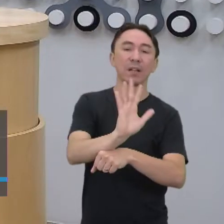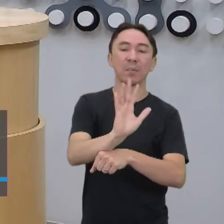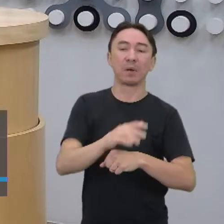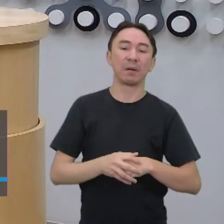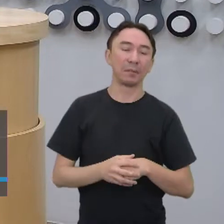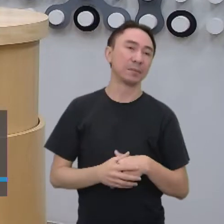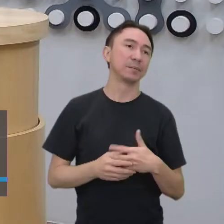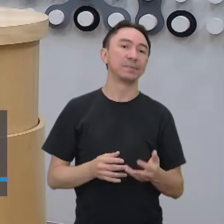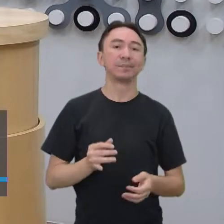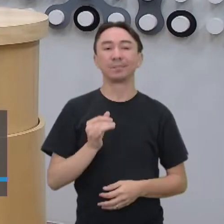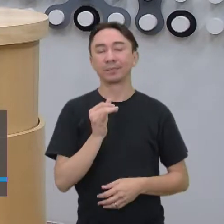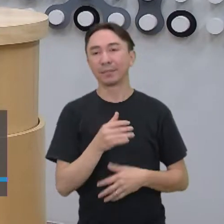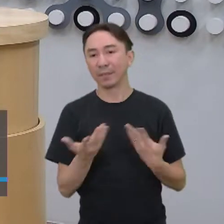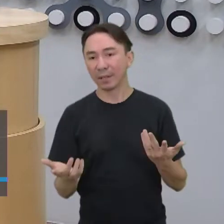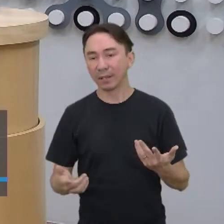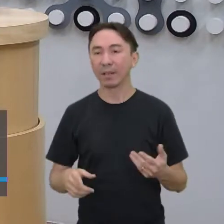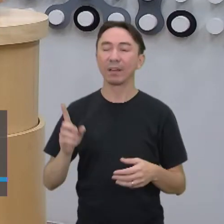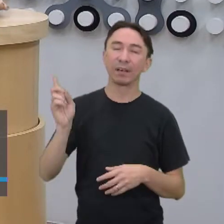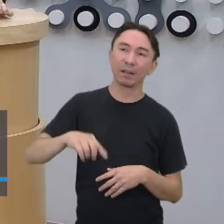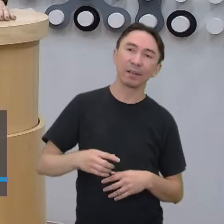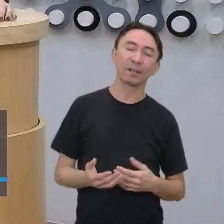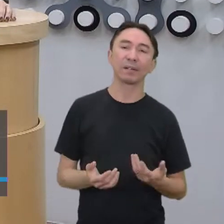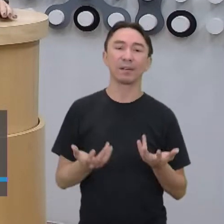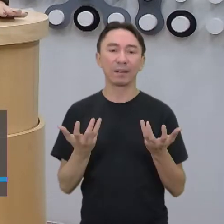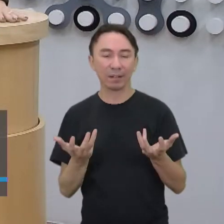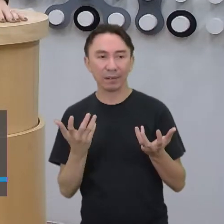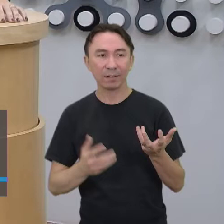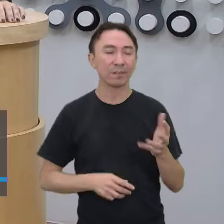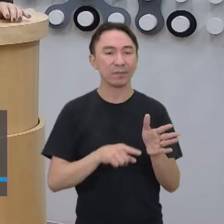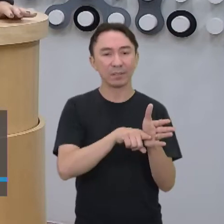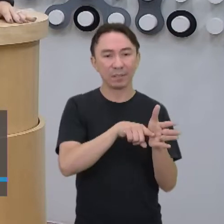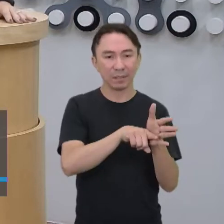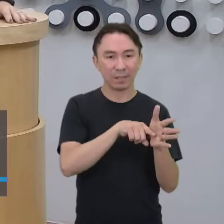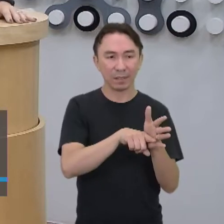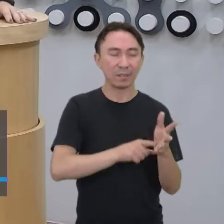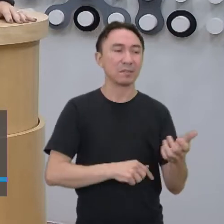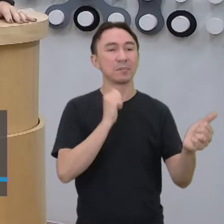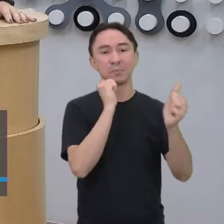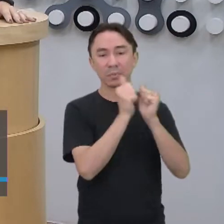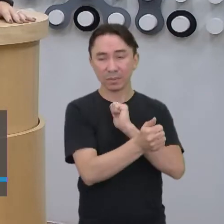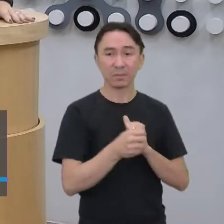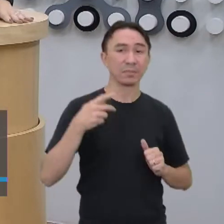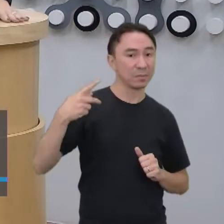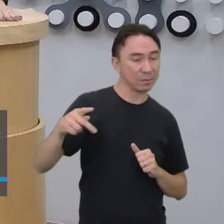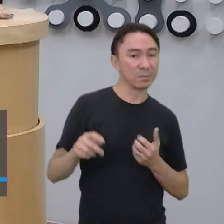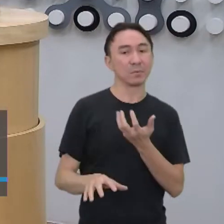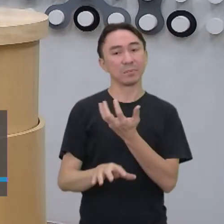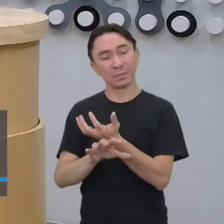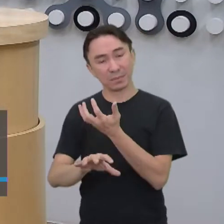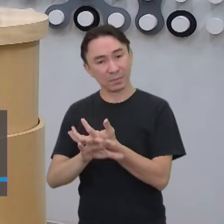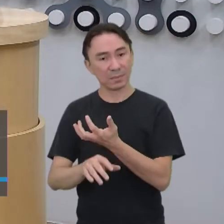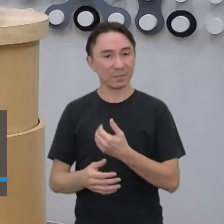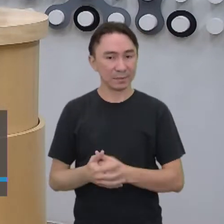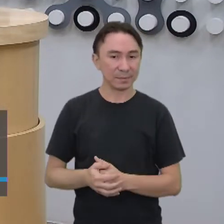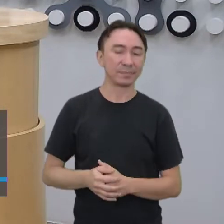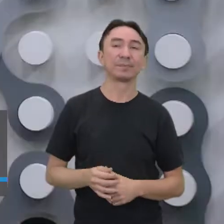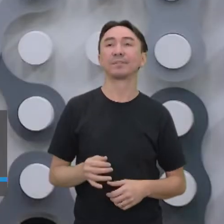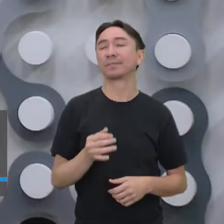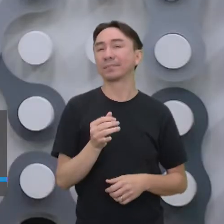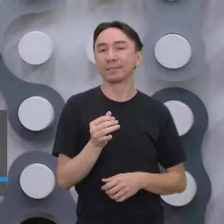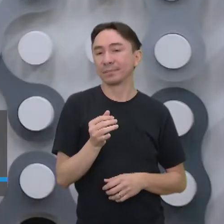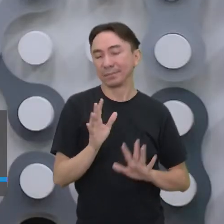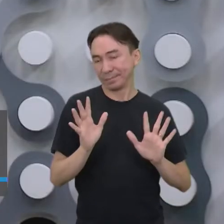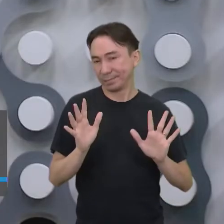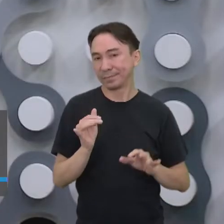O Mauro Farias pode ajudar bastante. Eu quero investigar esportes na perspectiva do seu componente. Exato. Então, por que